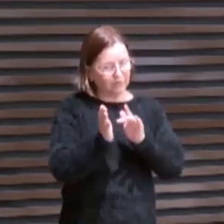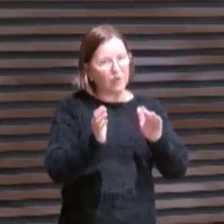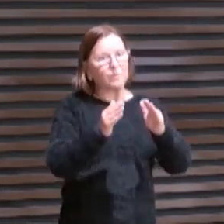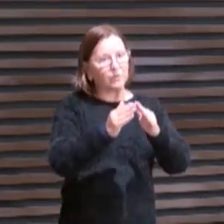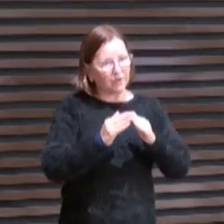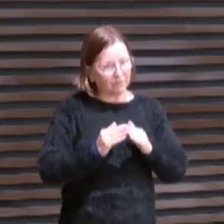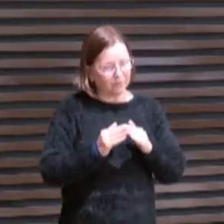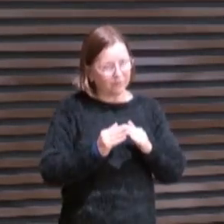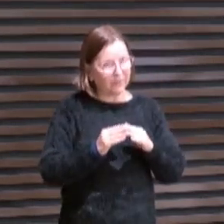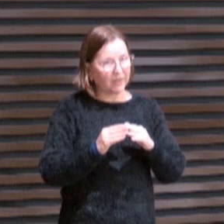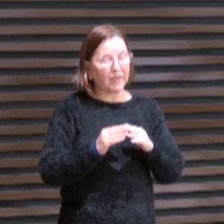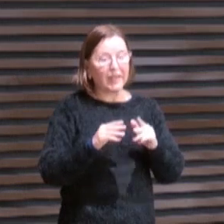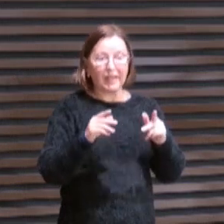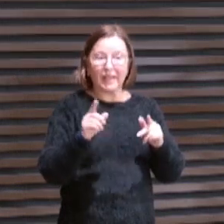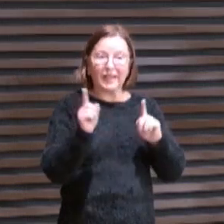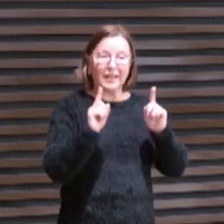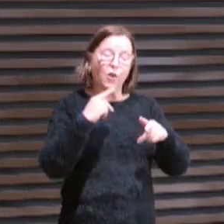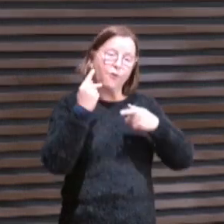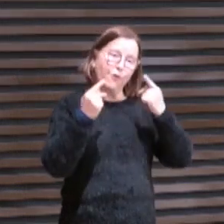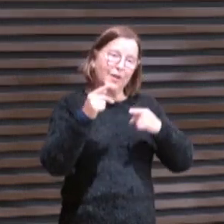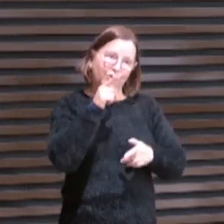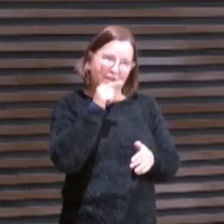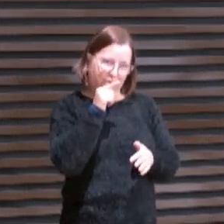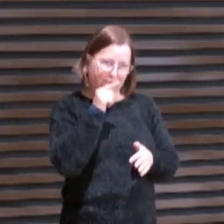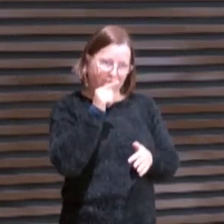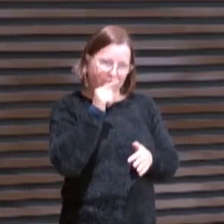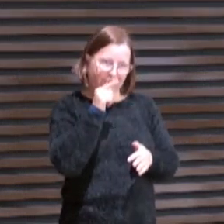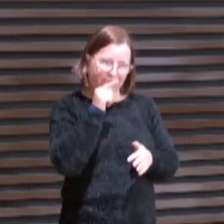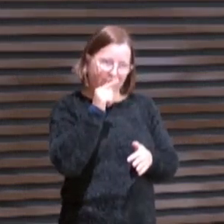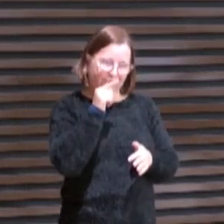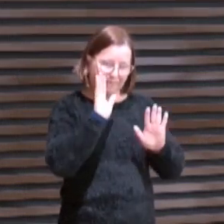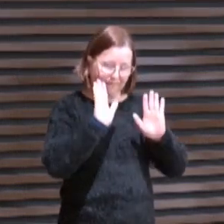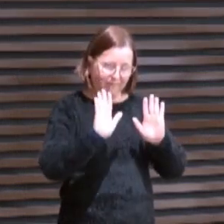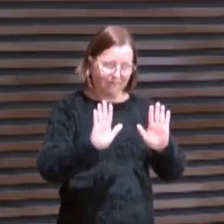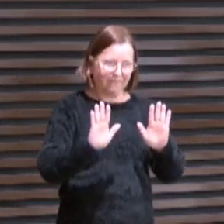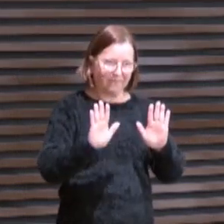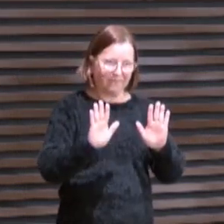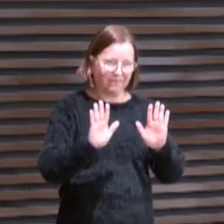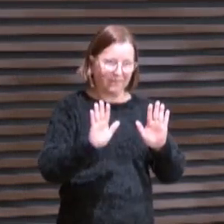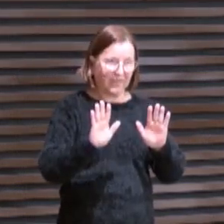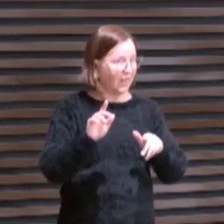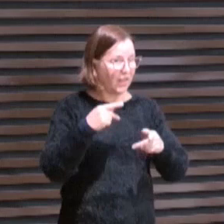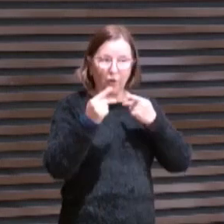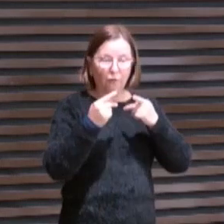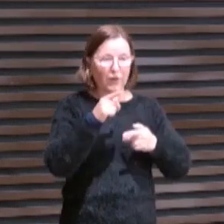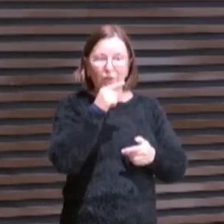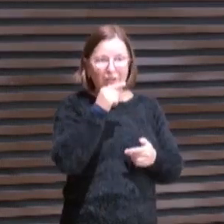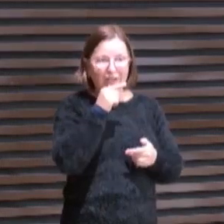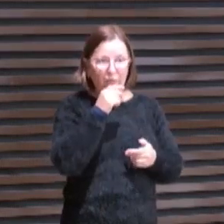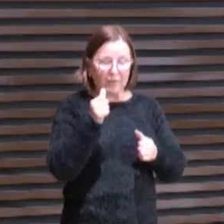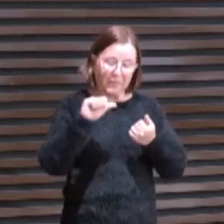entenda que ele está falando aqui de água. Ele não está falando em batismo